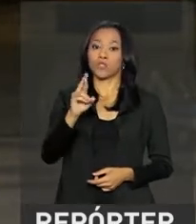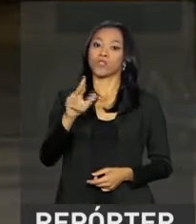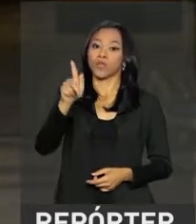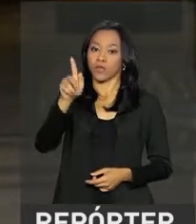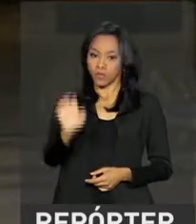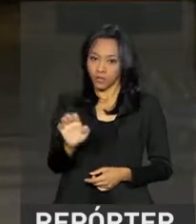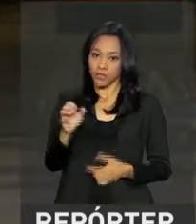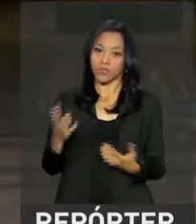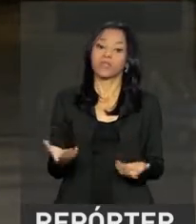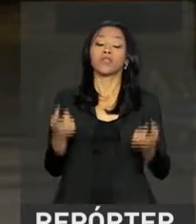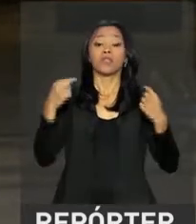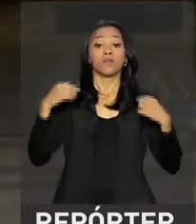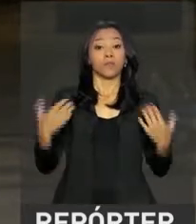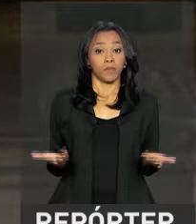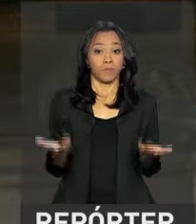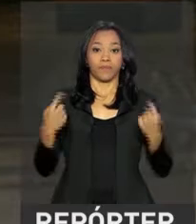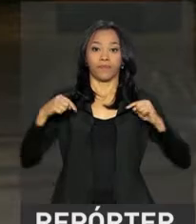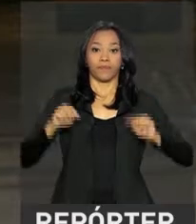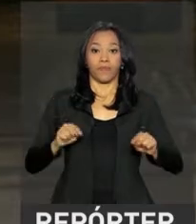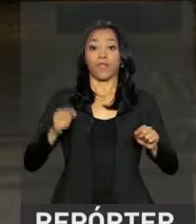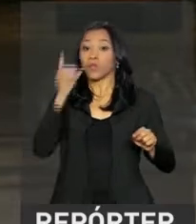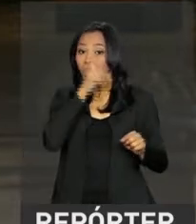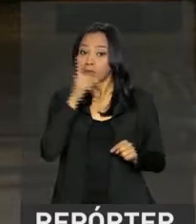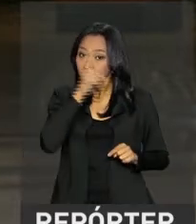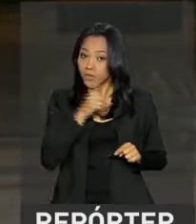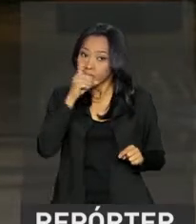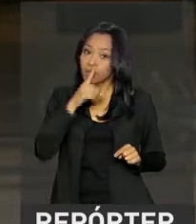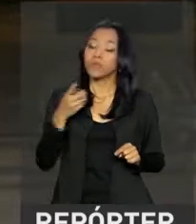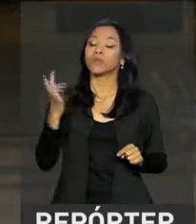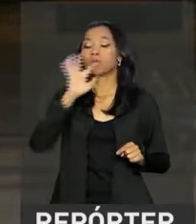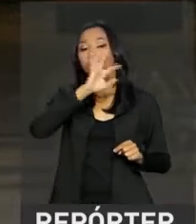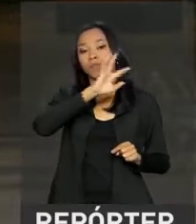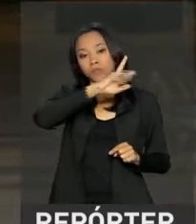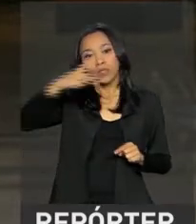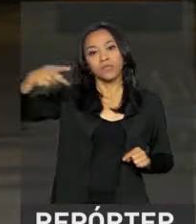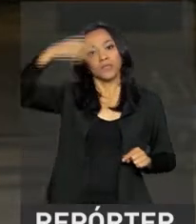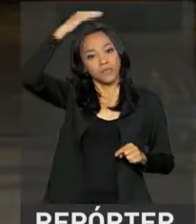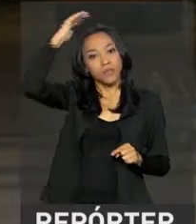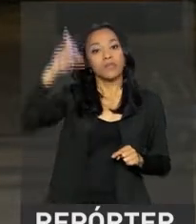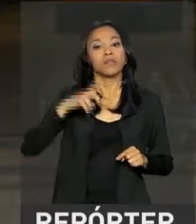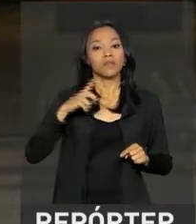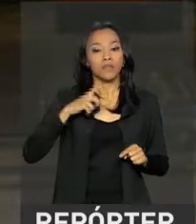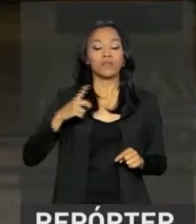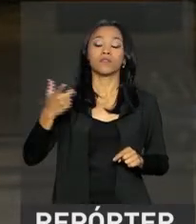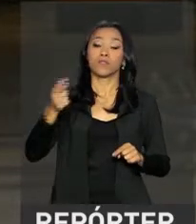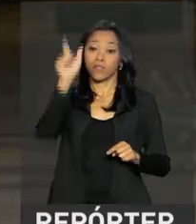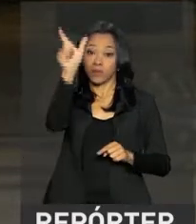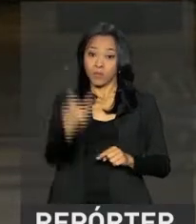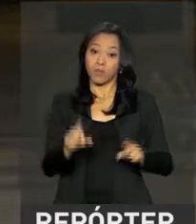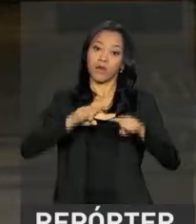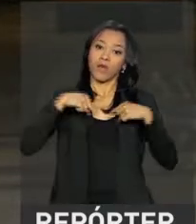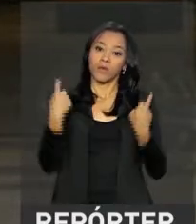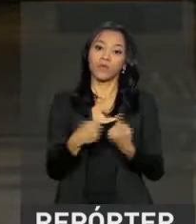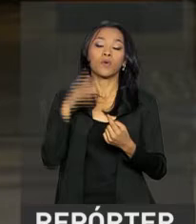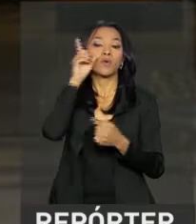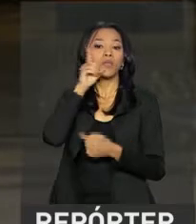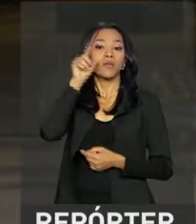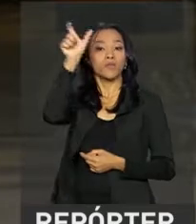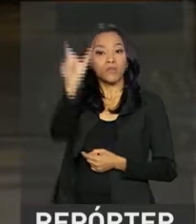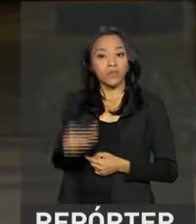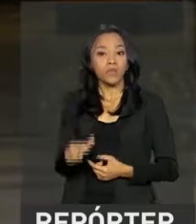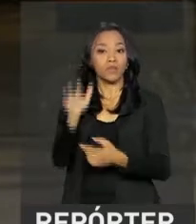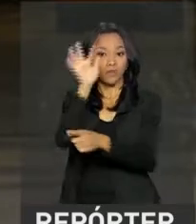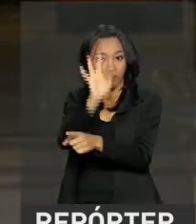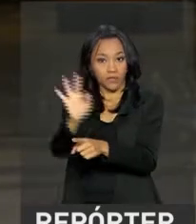paulo bom é neste domingo o presidente michel temer se reuniu com o relator da proposta de reforma da previdência e deputado federal arthur oliveira maia